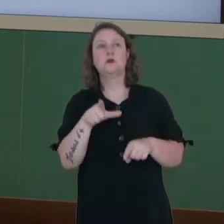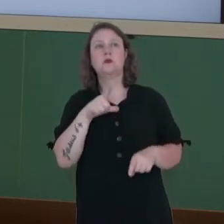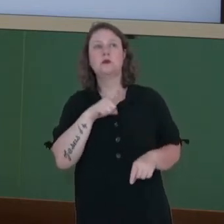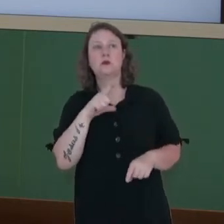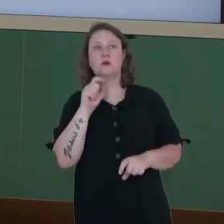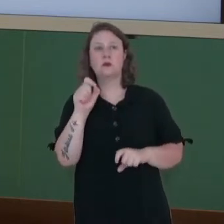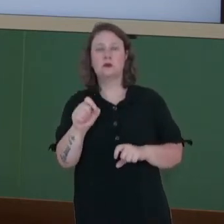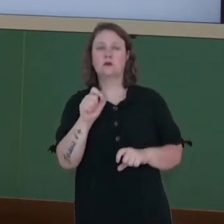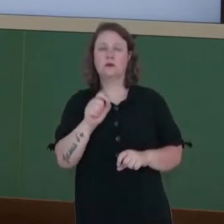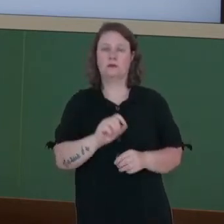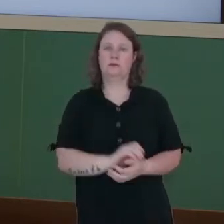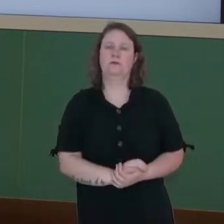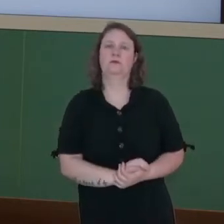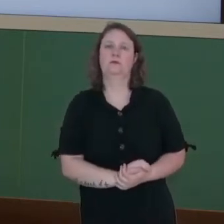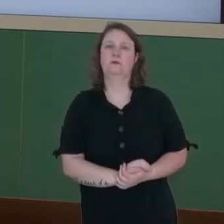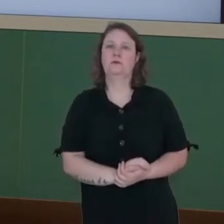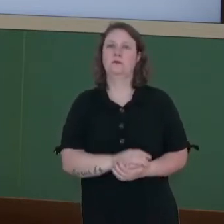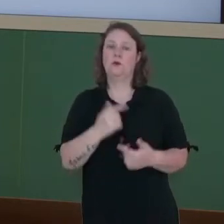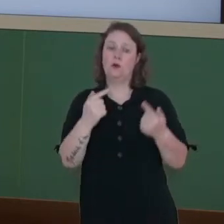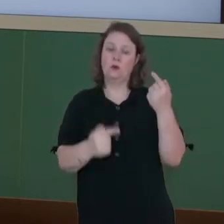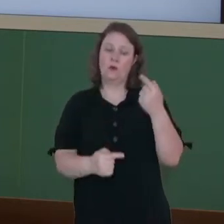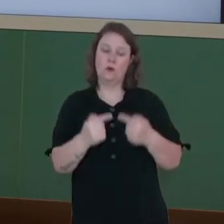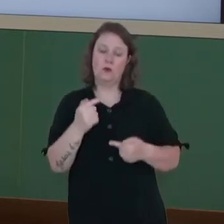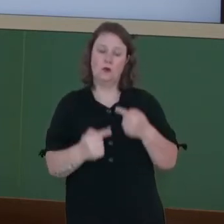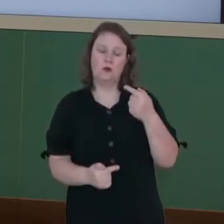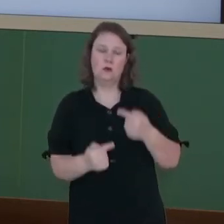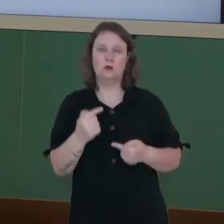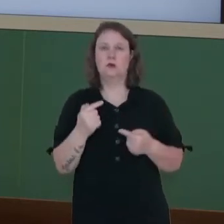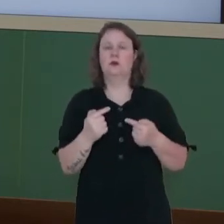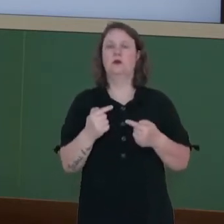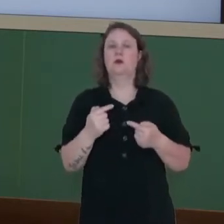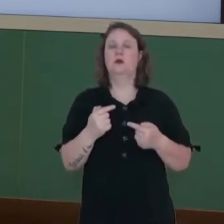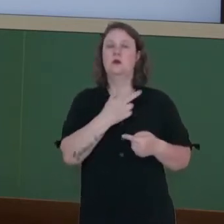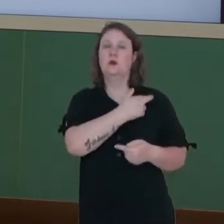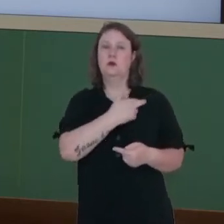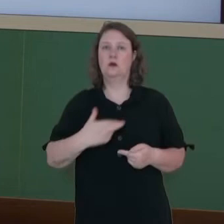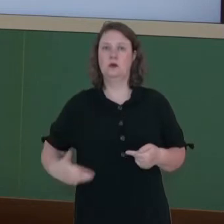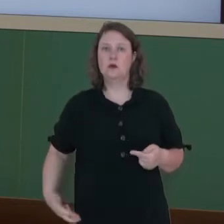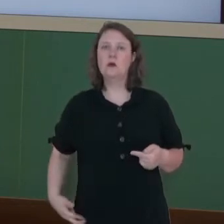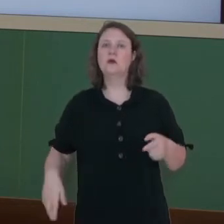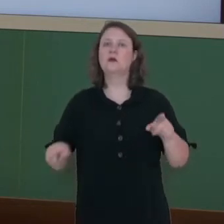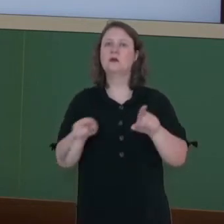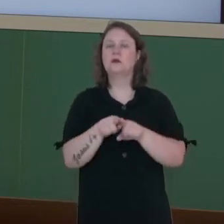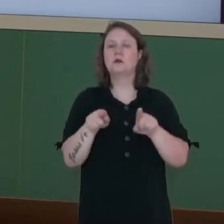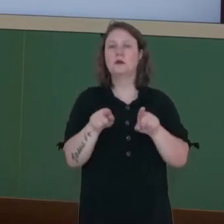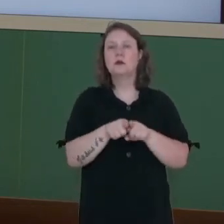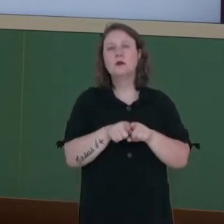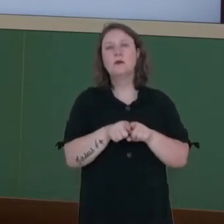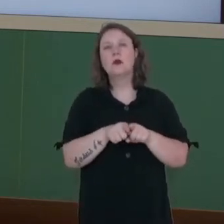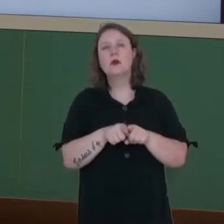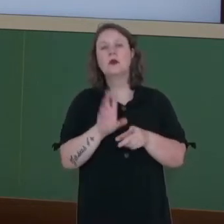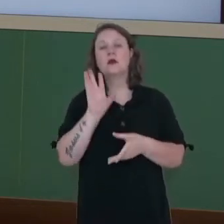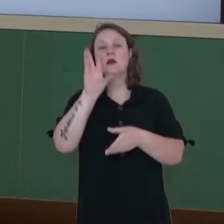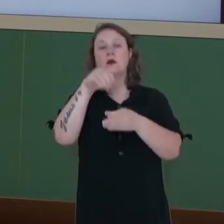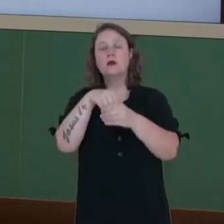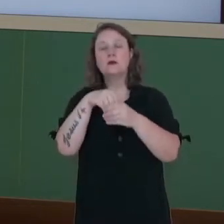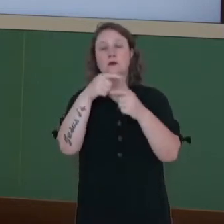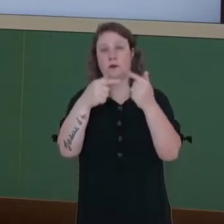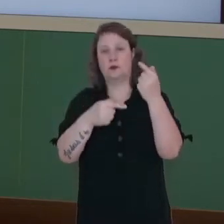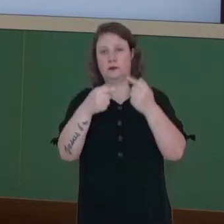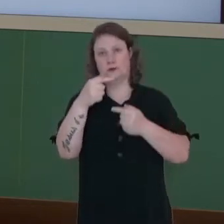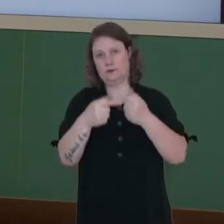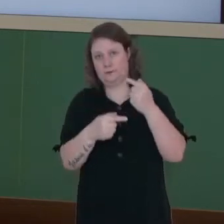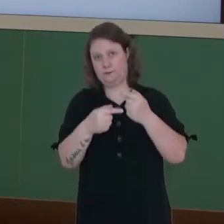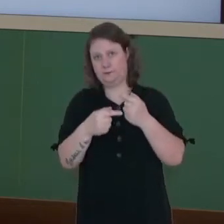né? Então nós vamos ter aí o Partido Republicano e ele passa a ter tendências dentro do partido. E uma